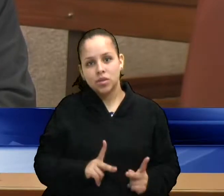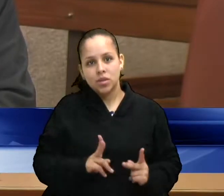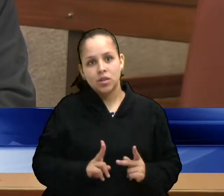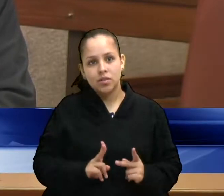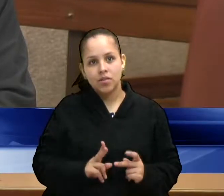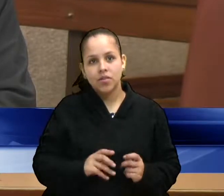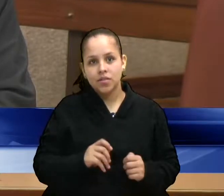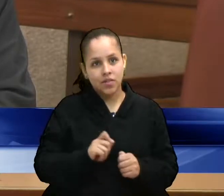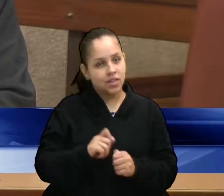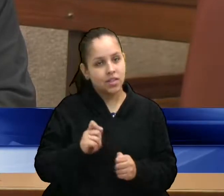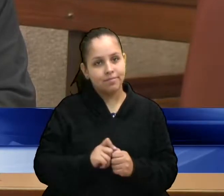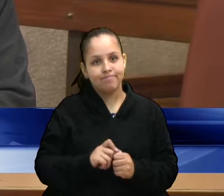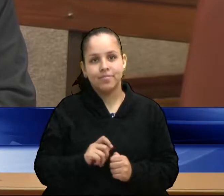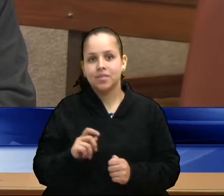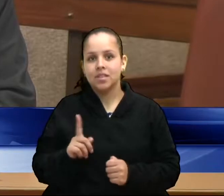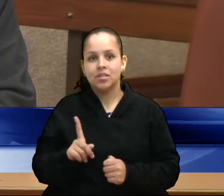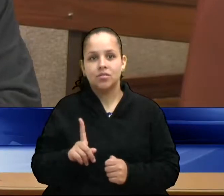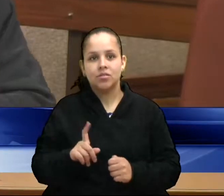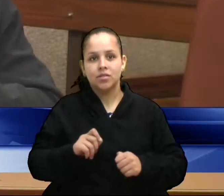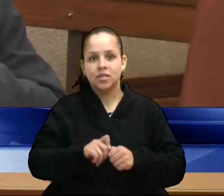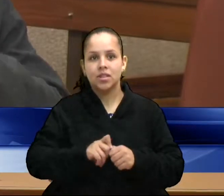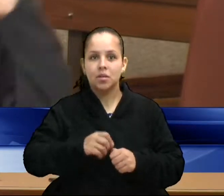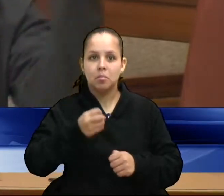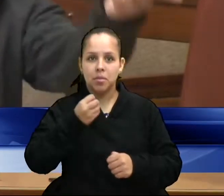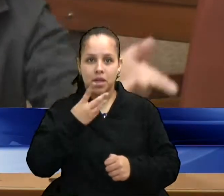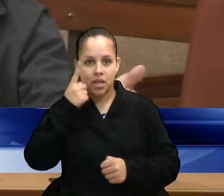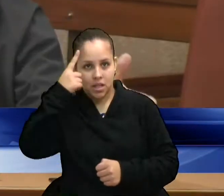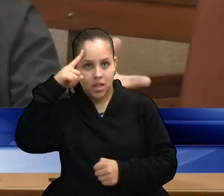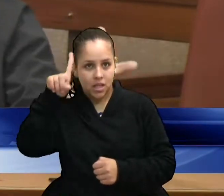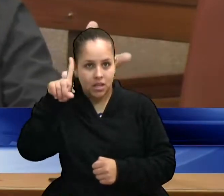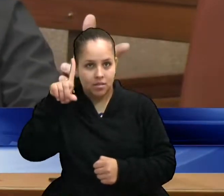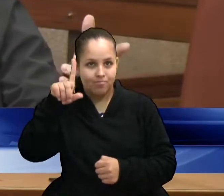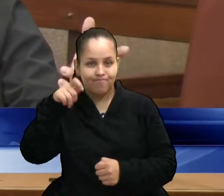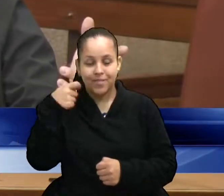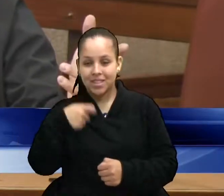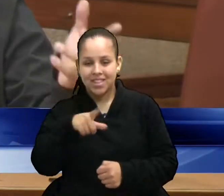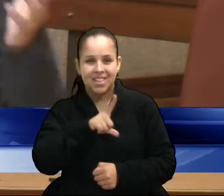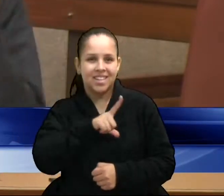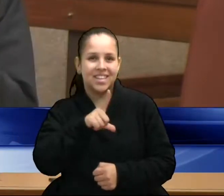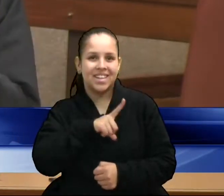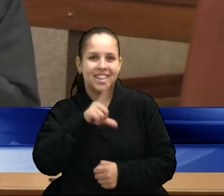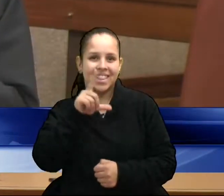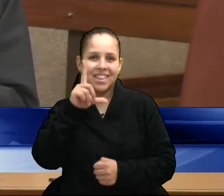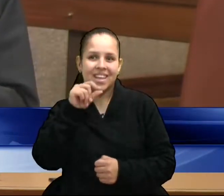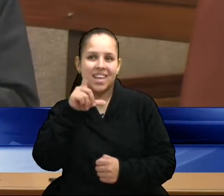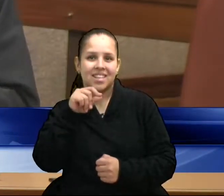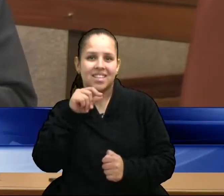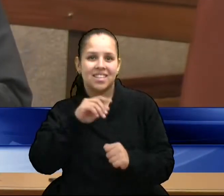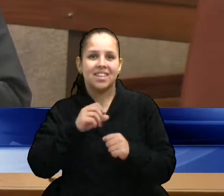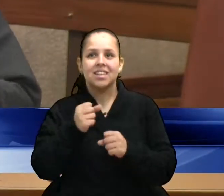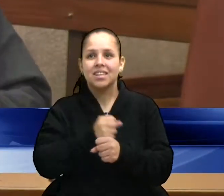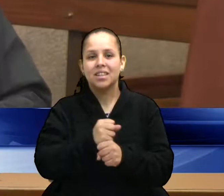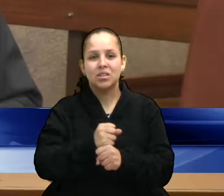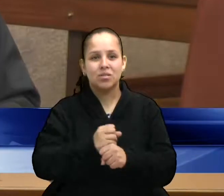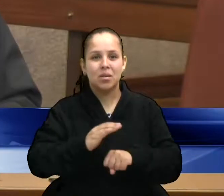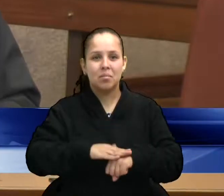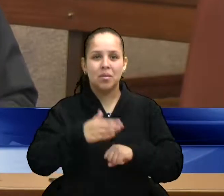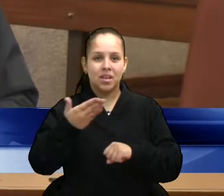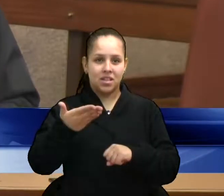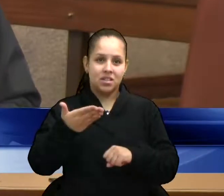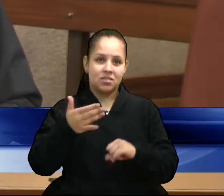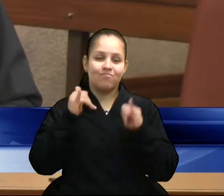essa ideia, né, que já nós poderíamos ter 10 anos a mais, quase, de táxi lotação no nosso